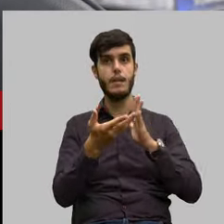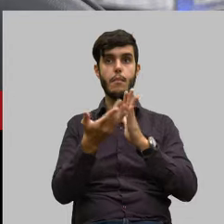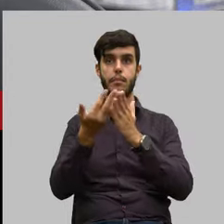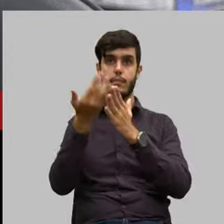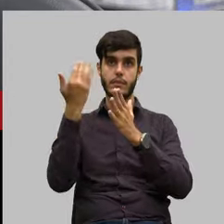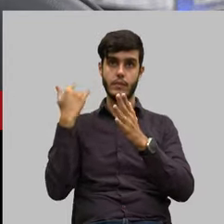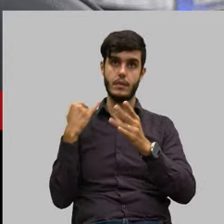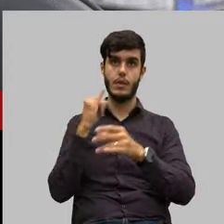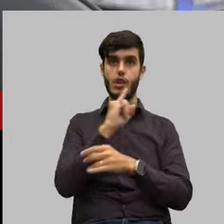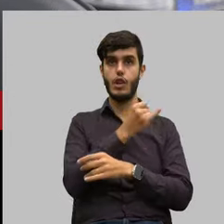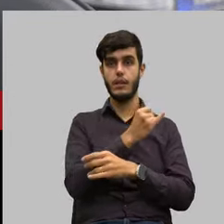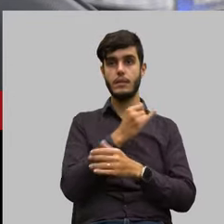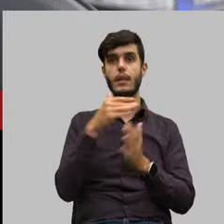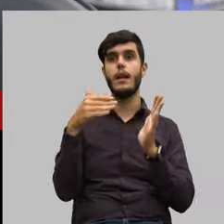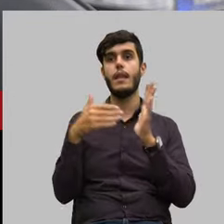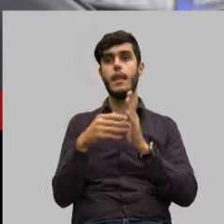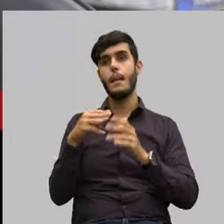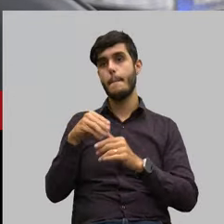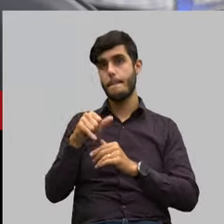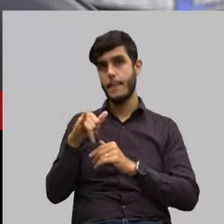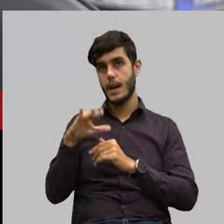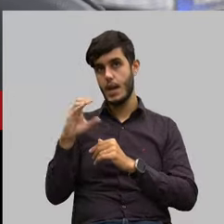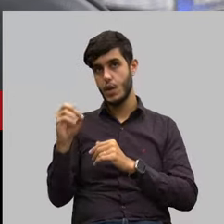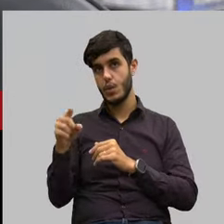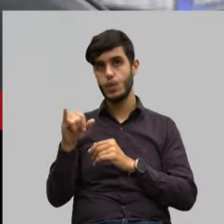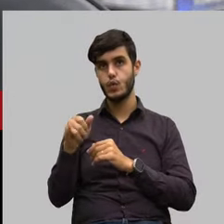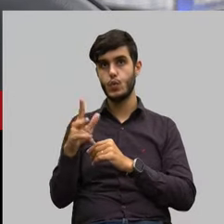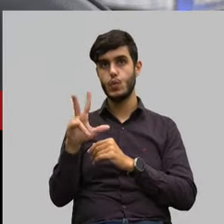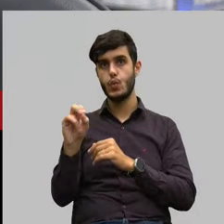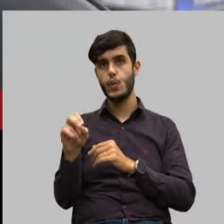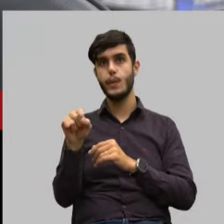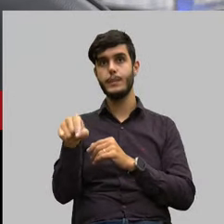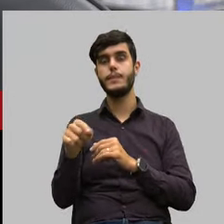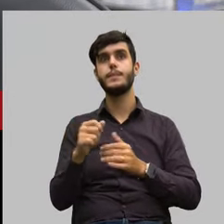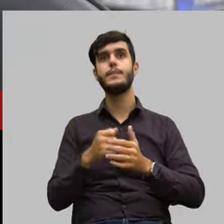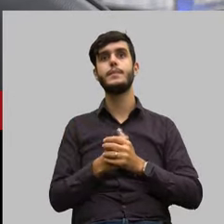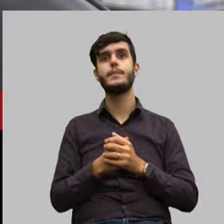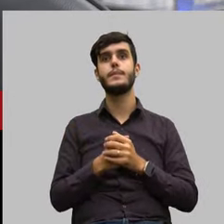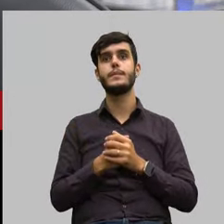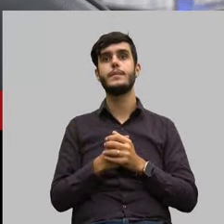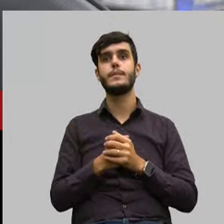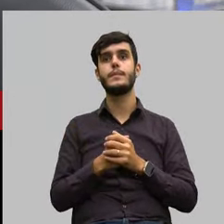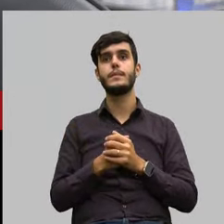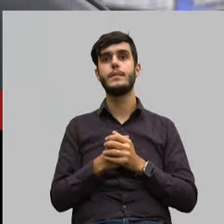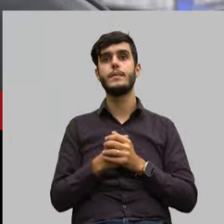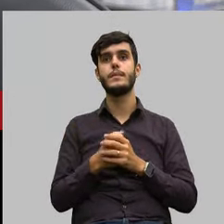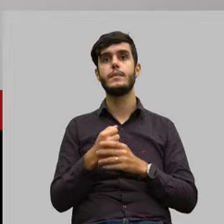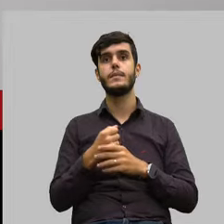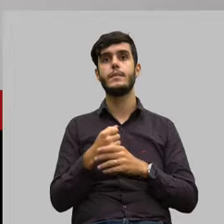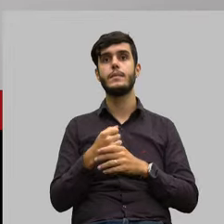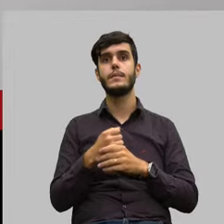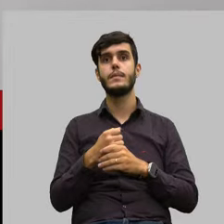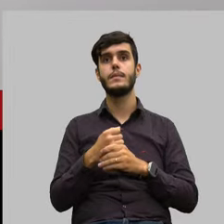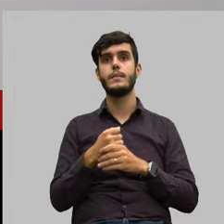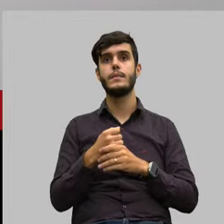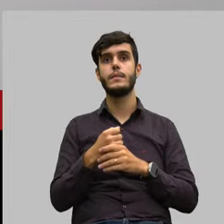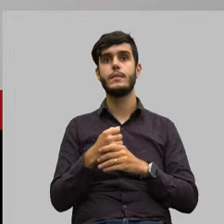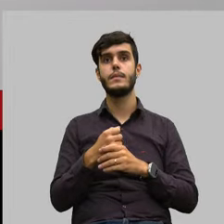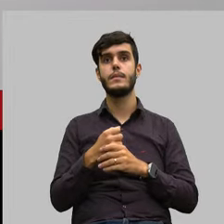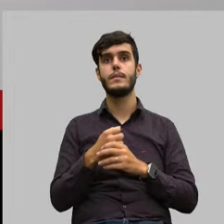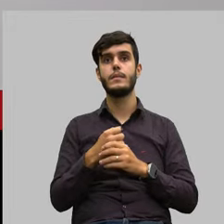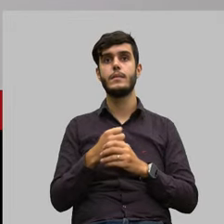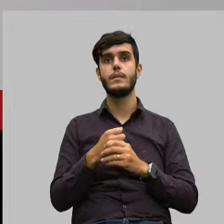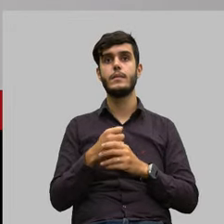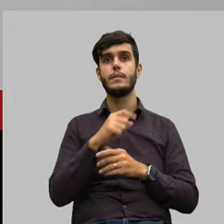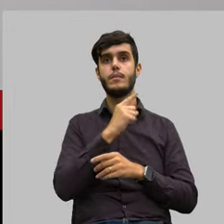Janeiro até maio né até Junho na verdade eh não retroativo até primeiro de janeiro de primo de Janeiro até o